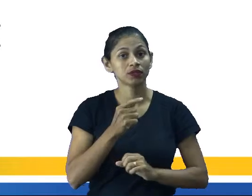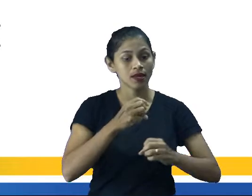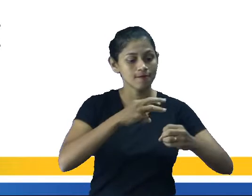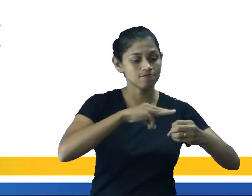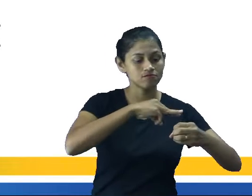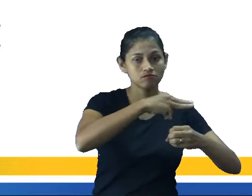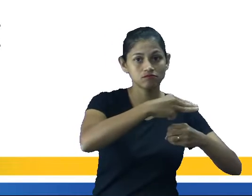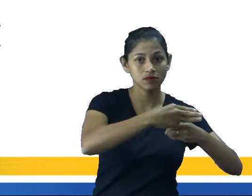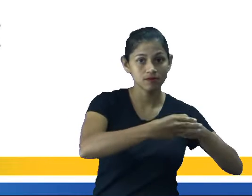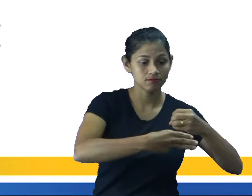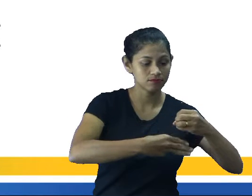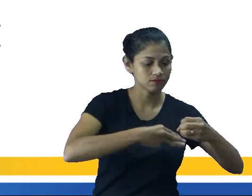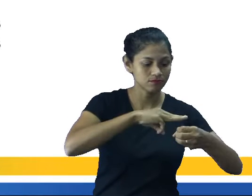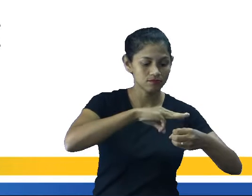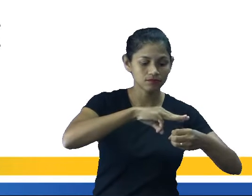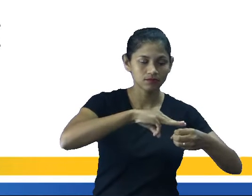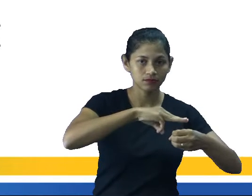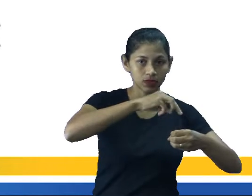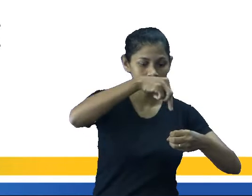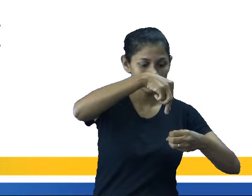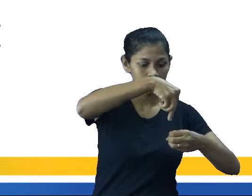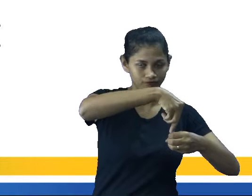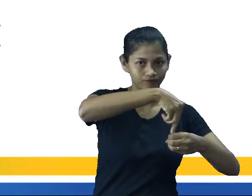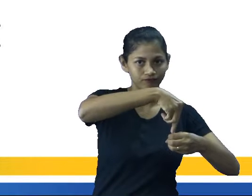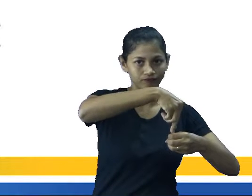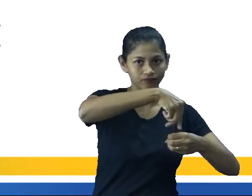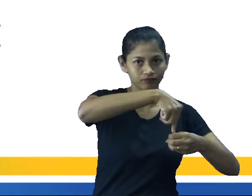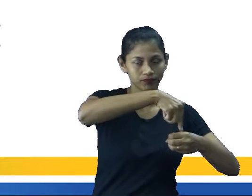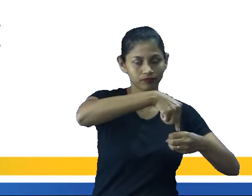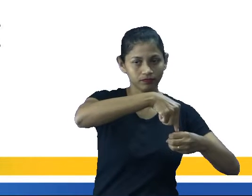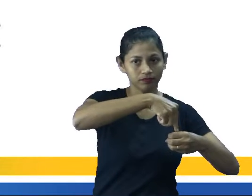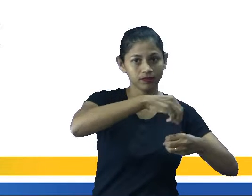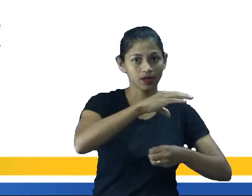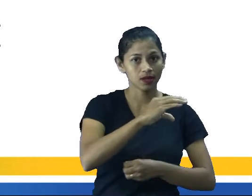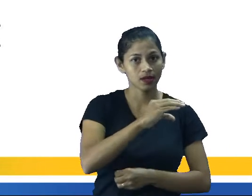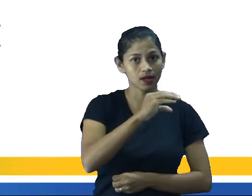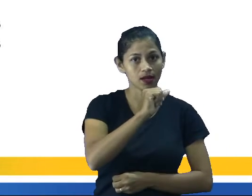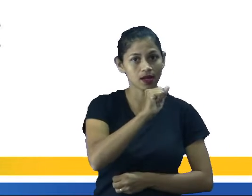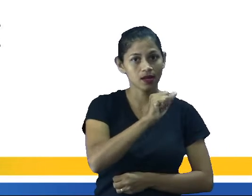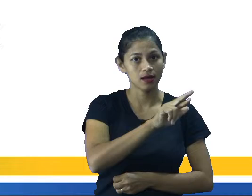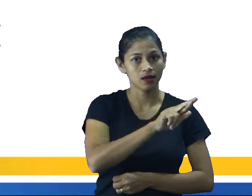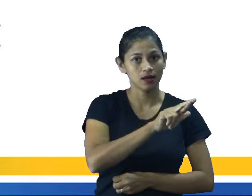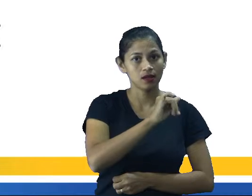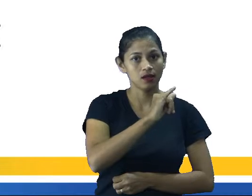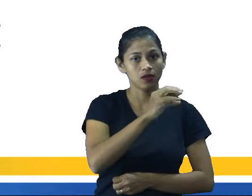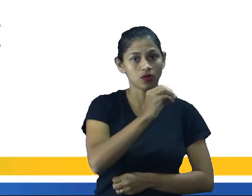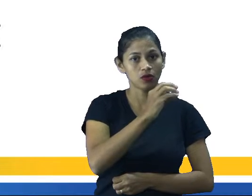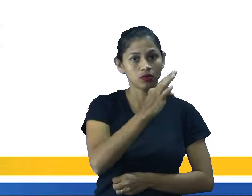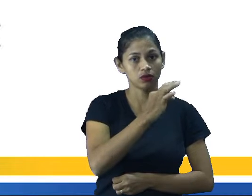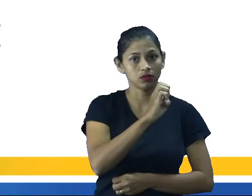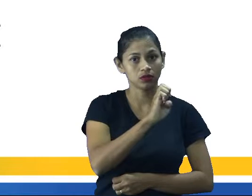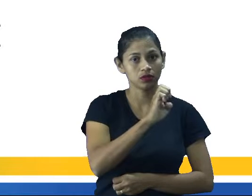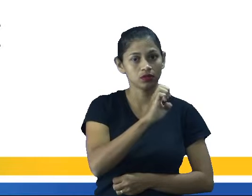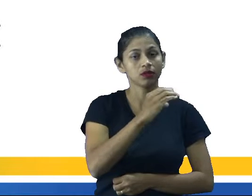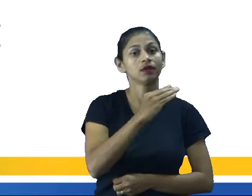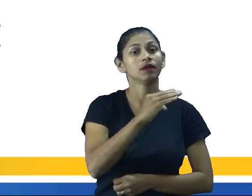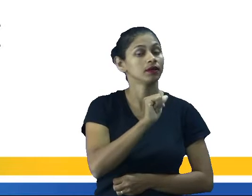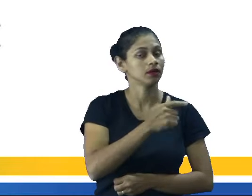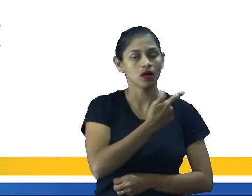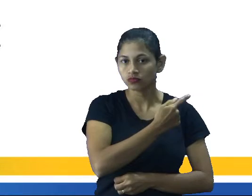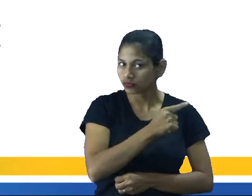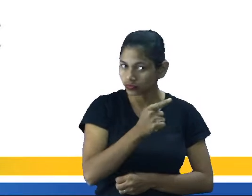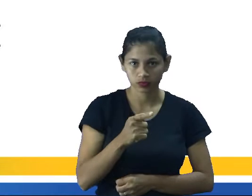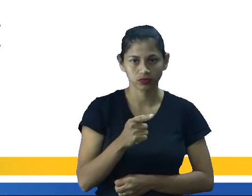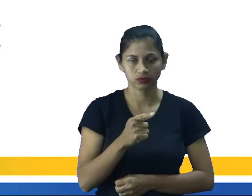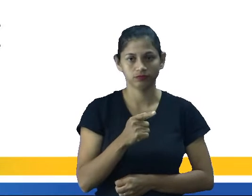nuclear. Essa membrana nuclear é a chamada de carioteca, que aí faz com que o DNA ele fique disperso